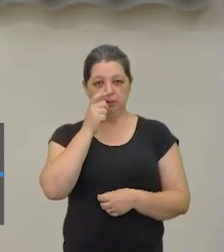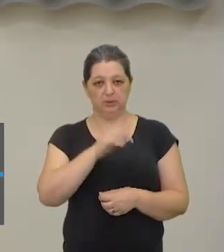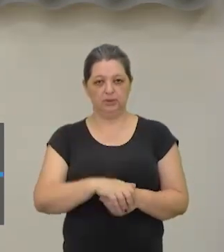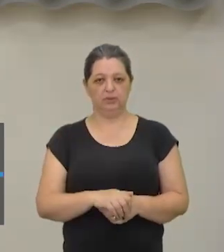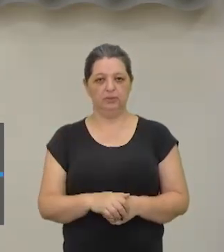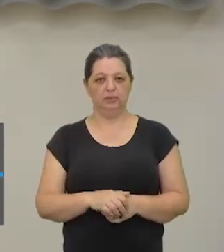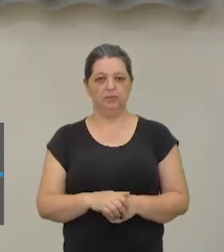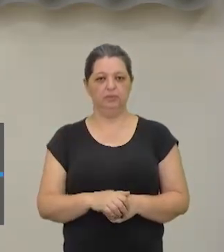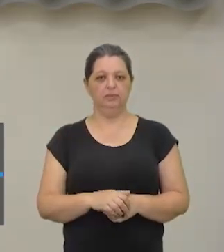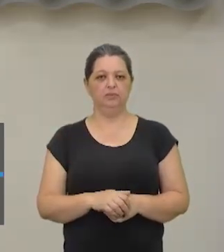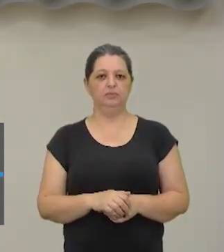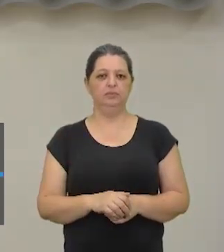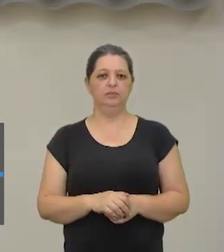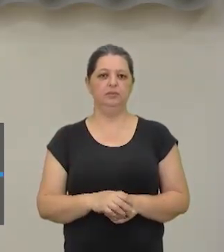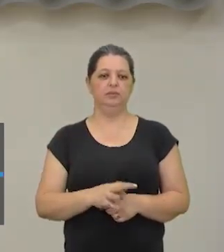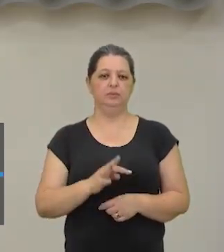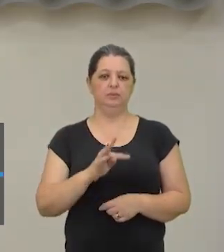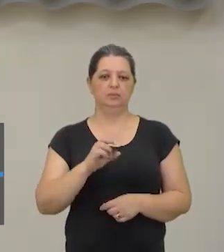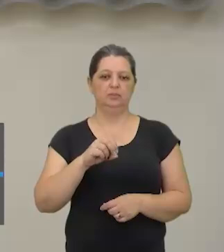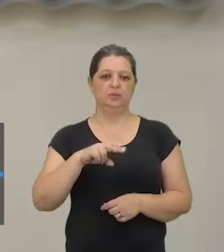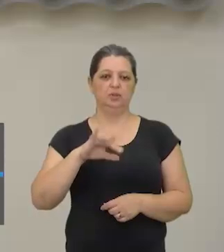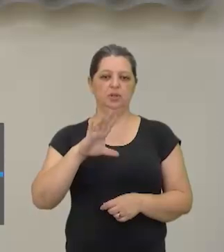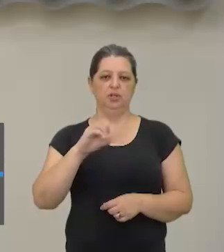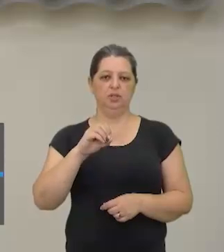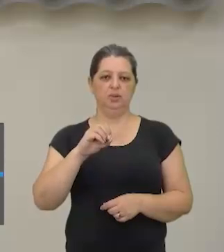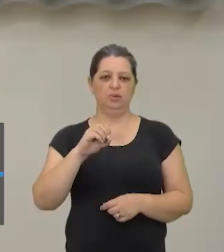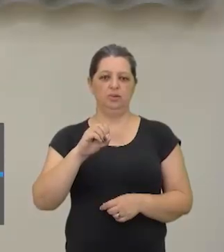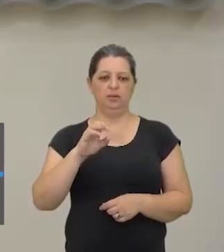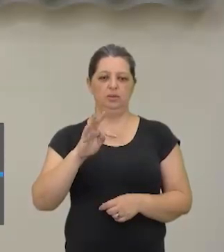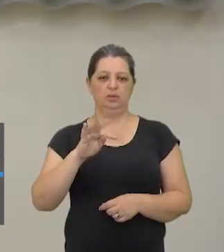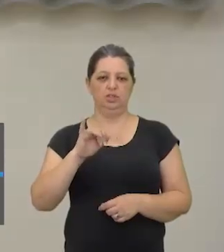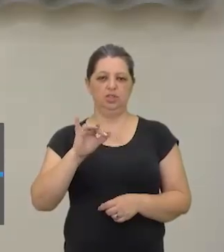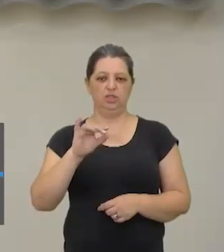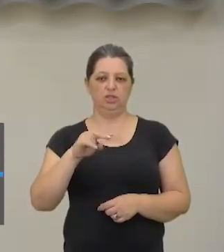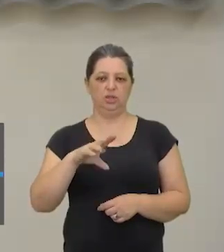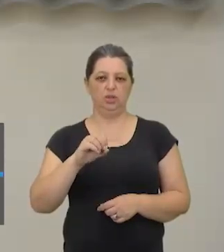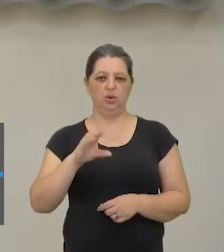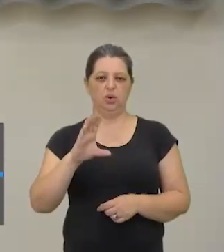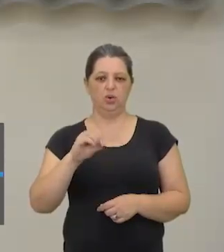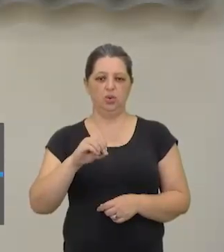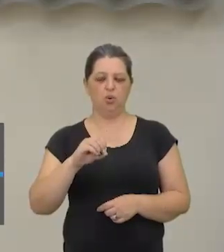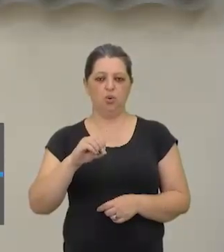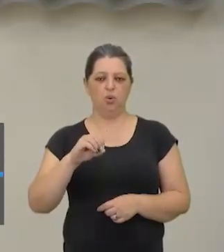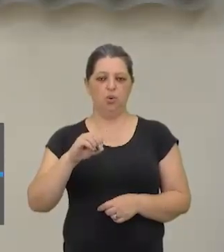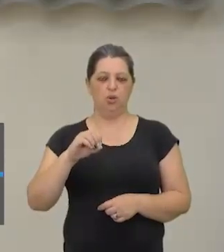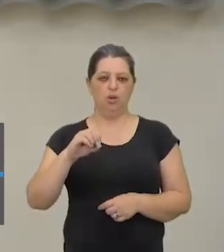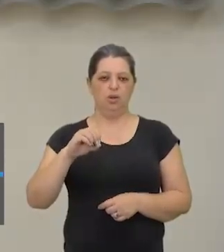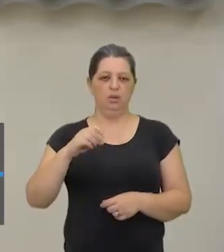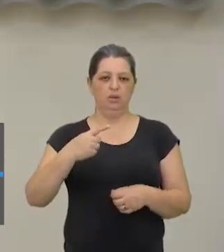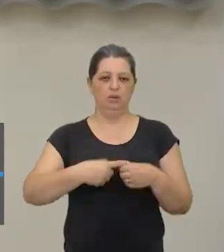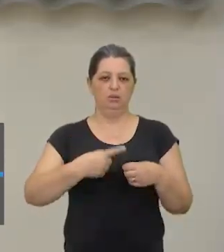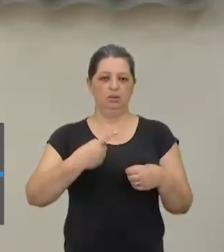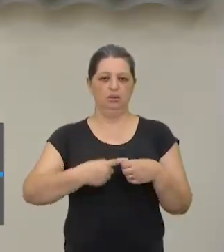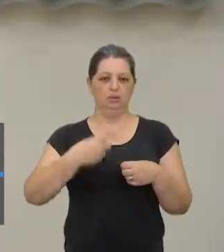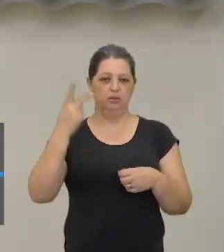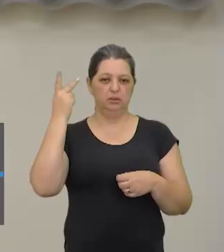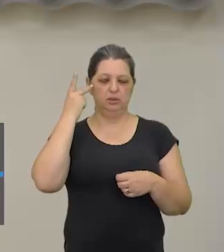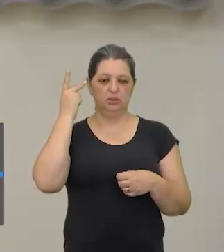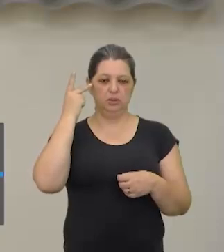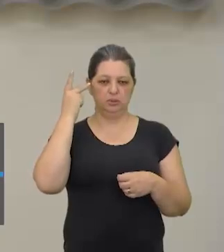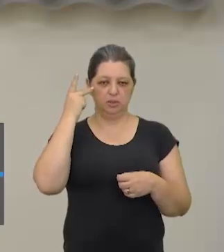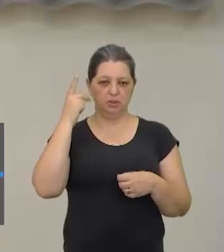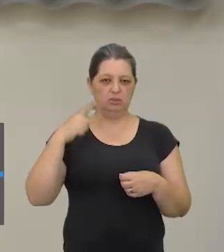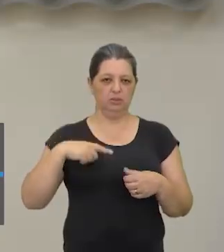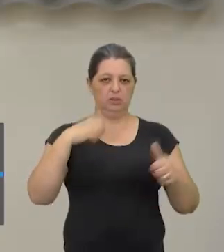Tunique Tinoco, Sério? tem, porque eles são de lá. Ah, que legal. Eram de lá, de São Manuel. E aí você tem duas